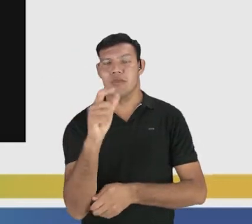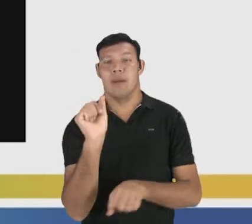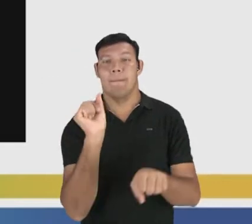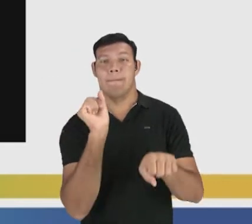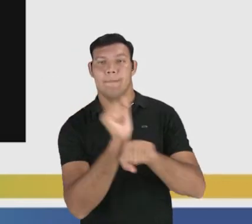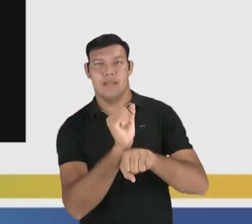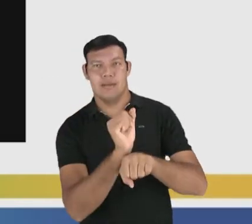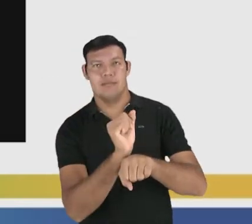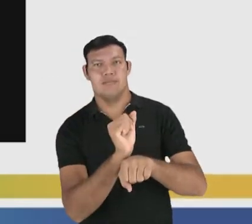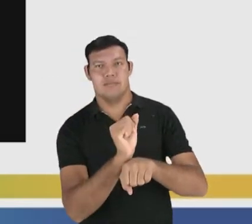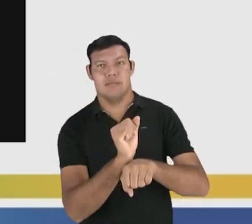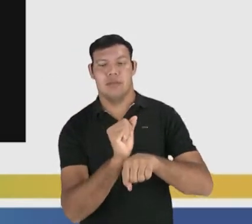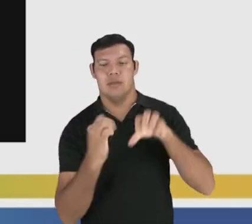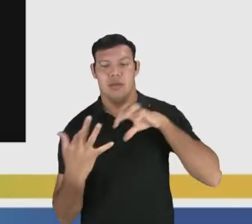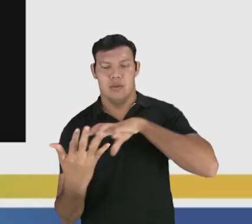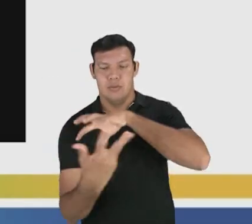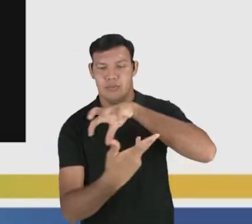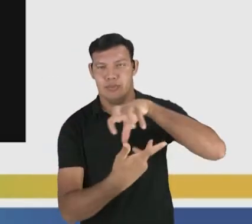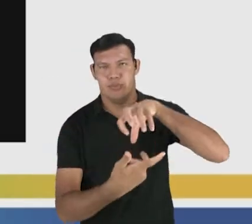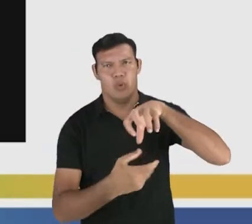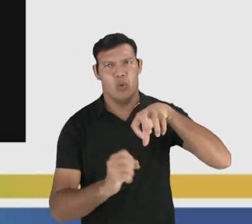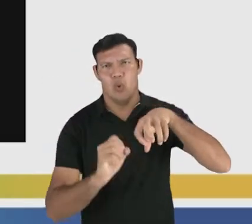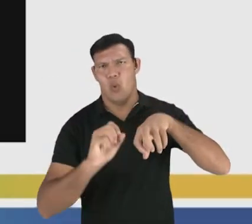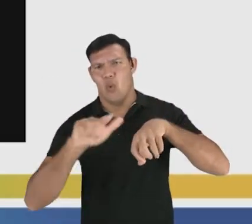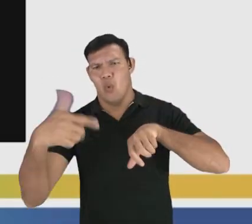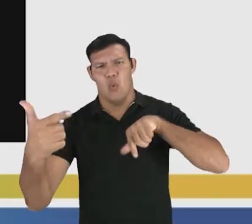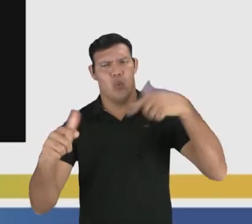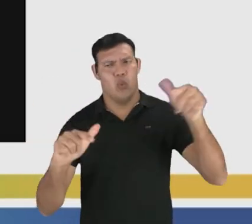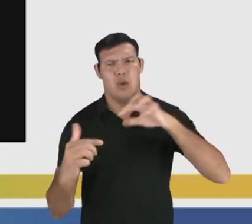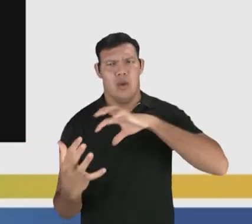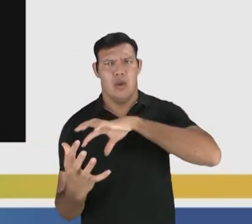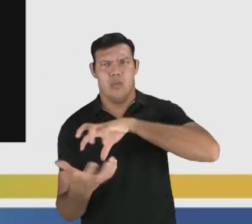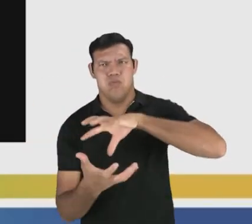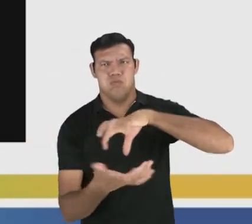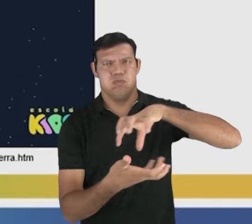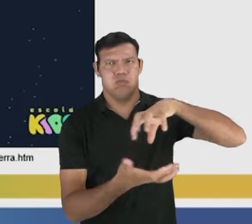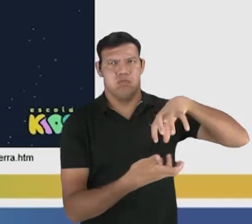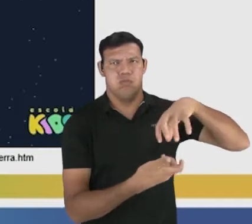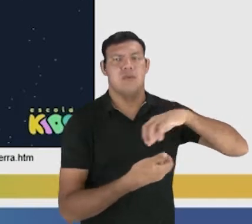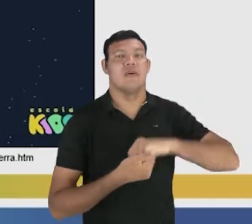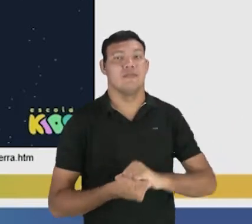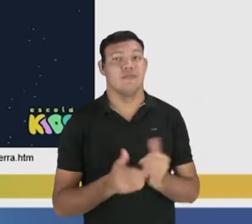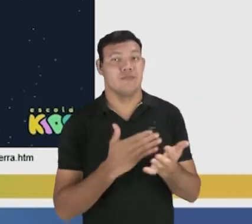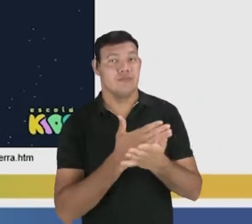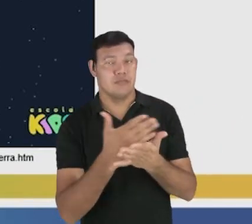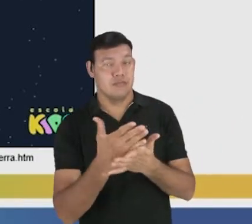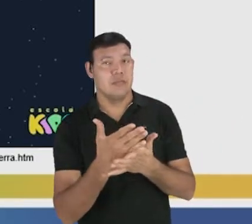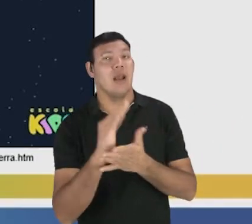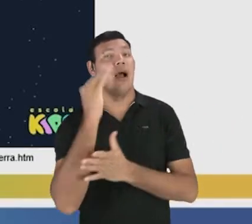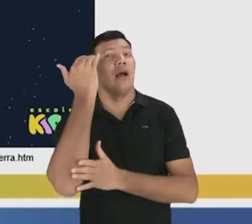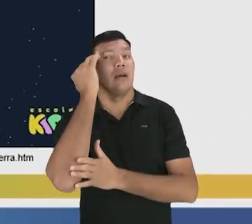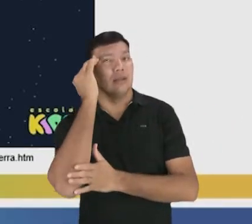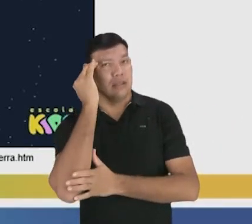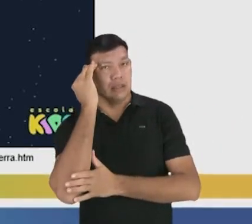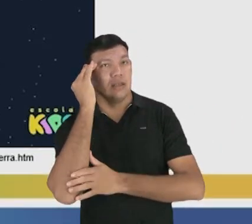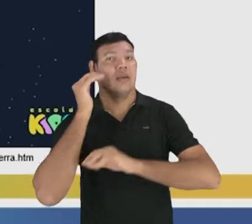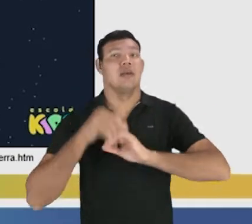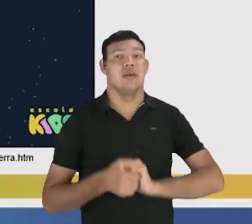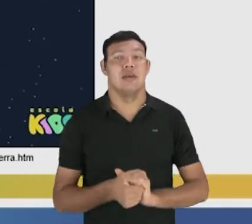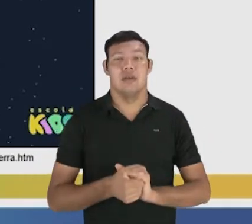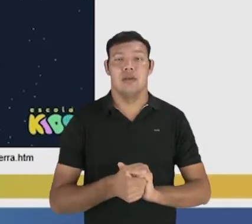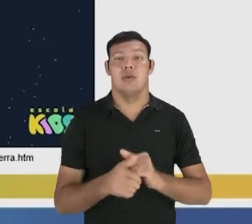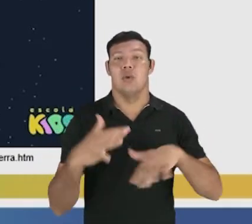Terra e nem os outros planetas em relação a essa movimentação. E aí a gente vai começar compreendendo um pouquinho aí